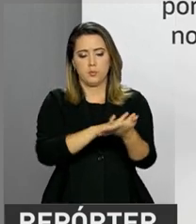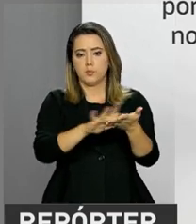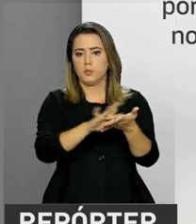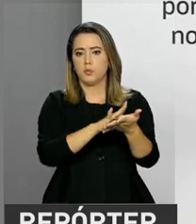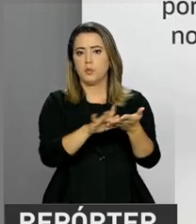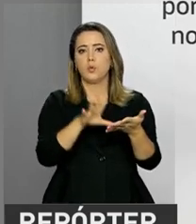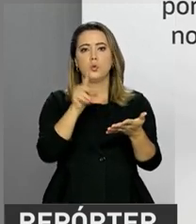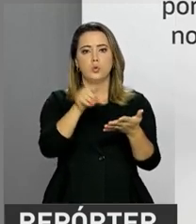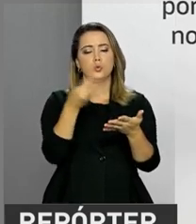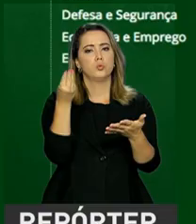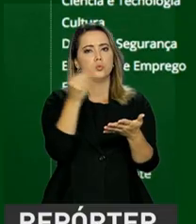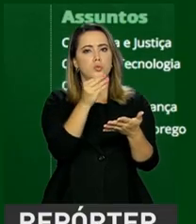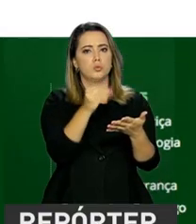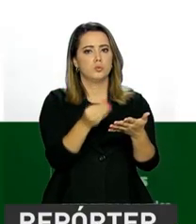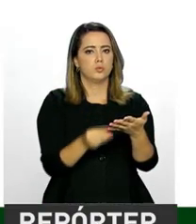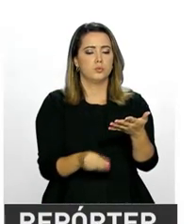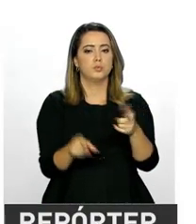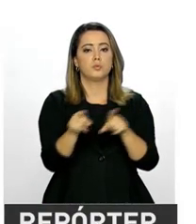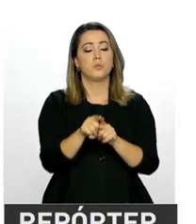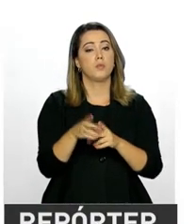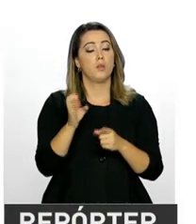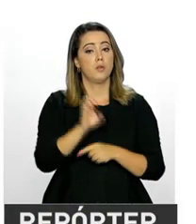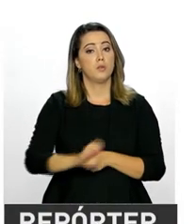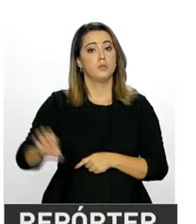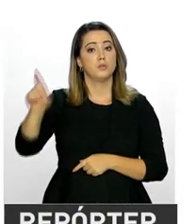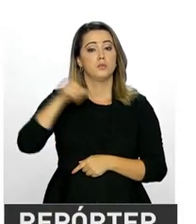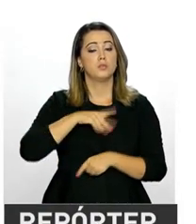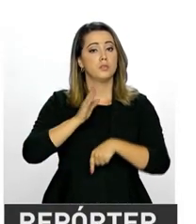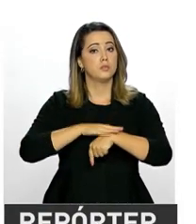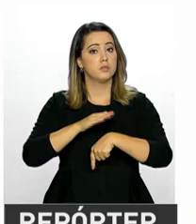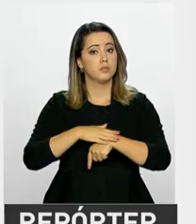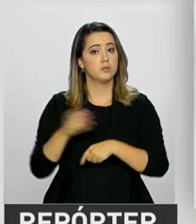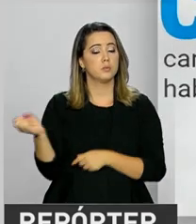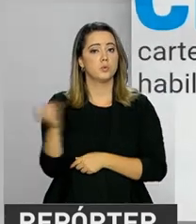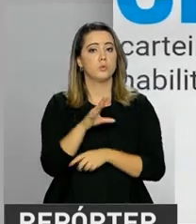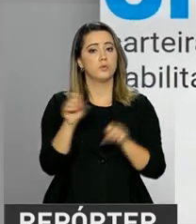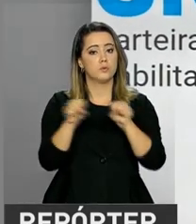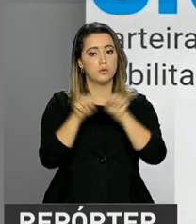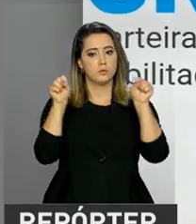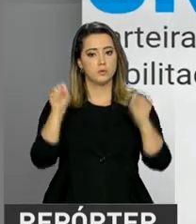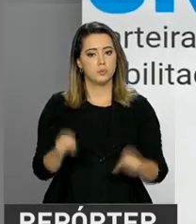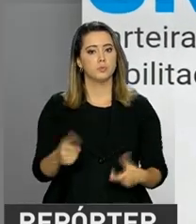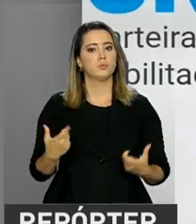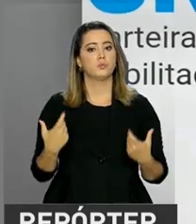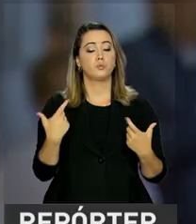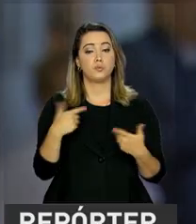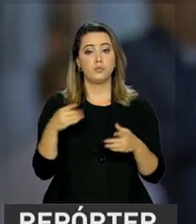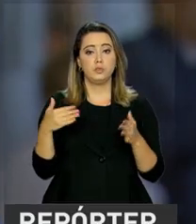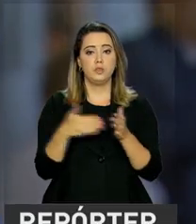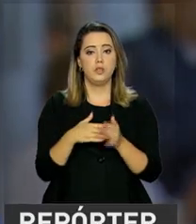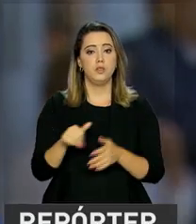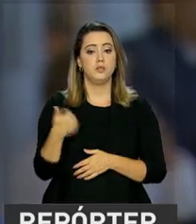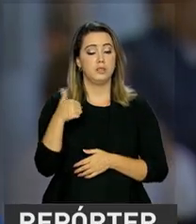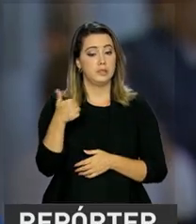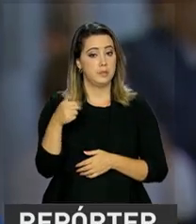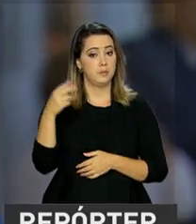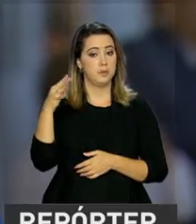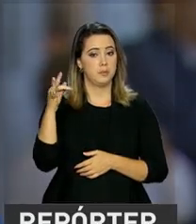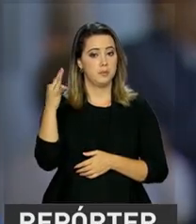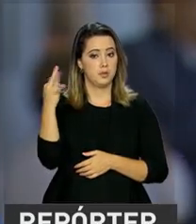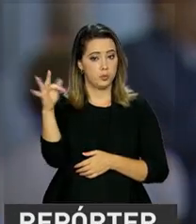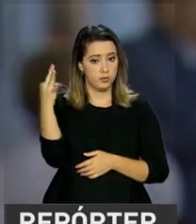informações do documento impresso os estados têm um prazo para adotar um novo sistema os estados têm até 1º de fevereiro